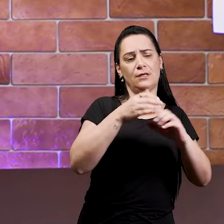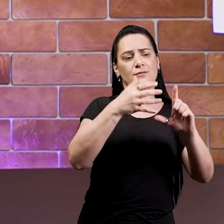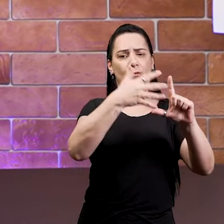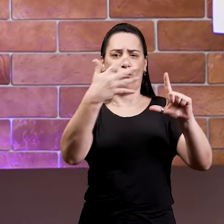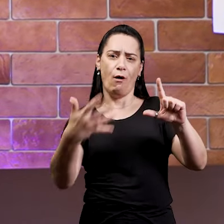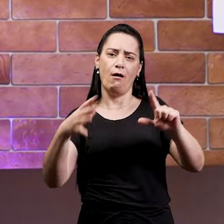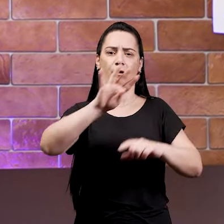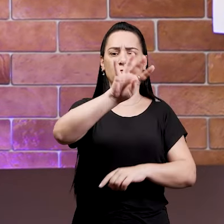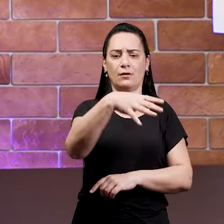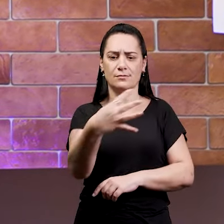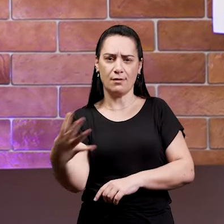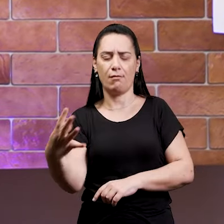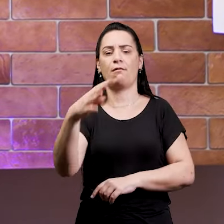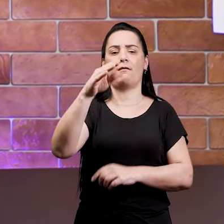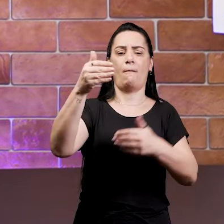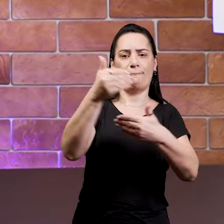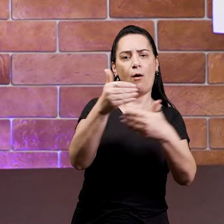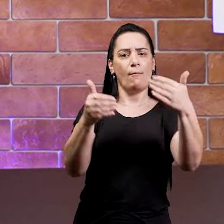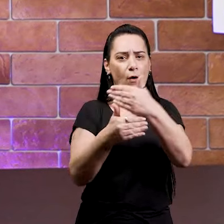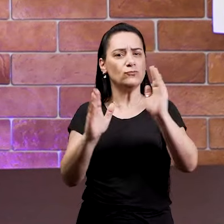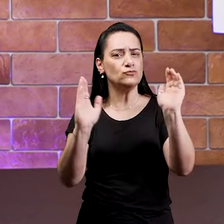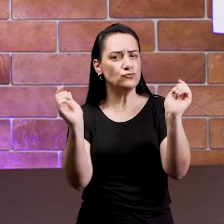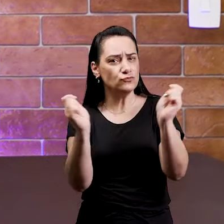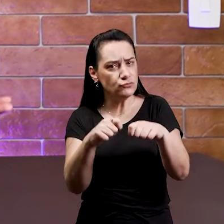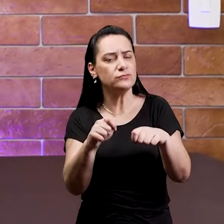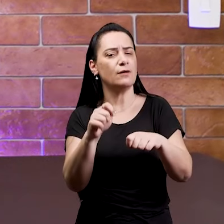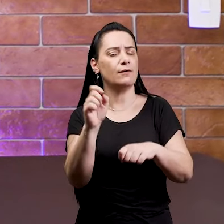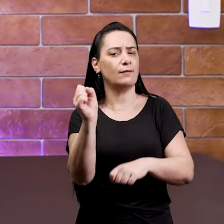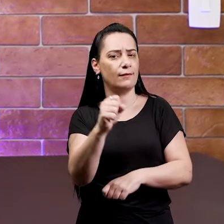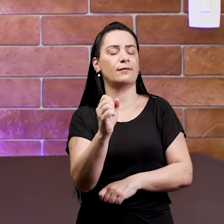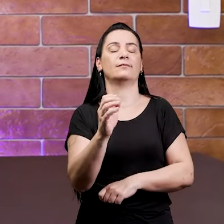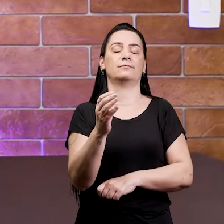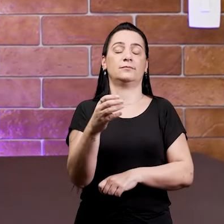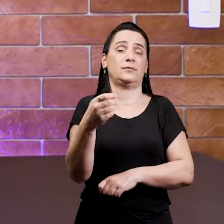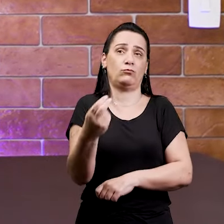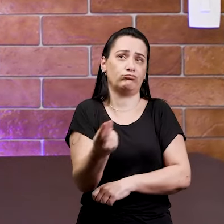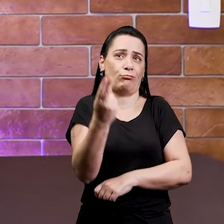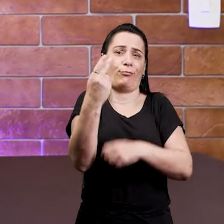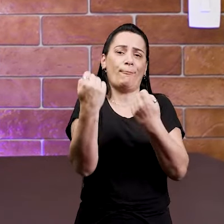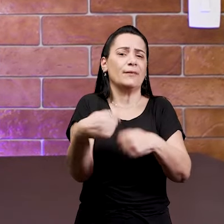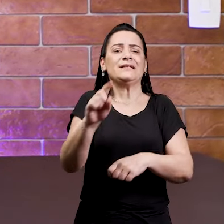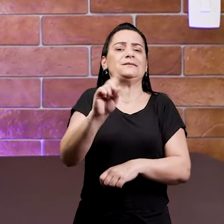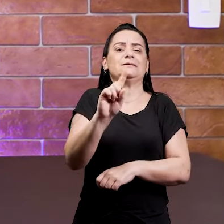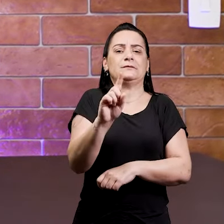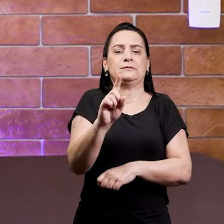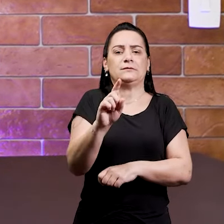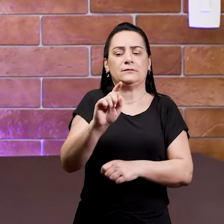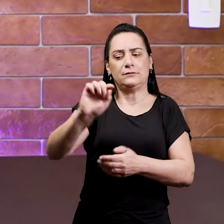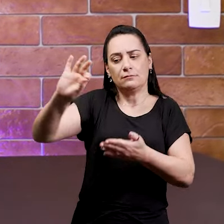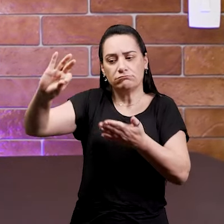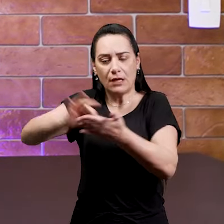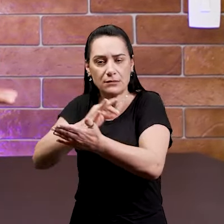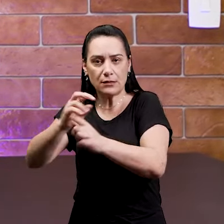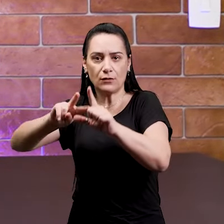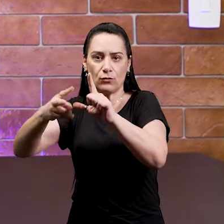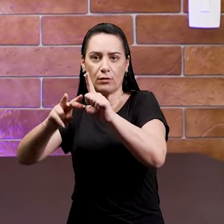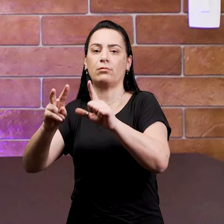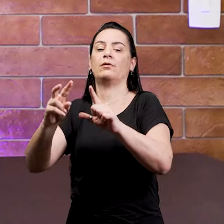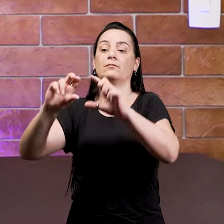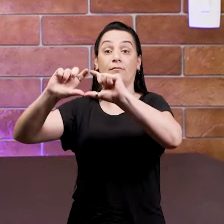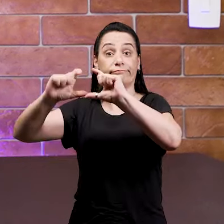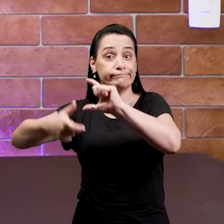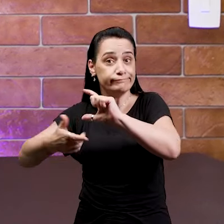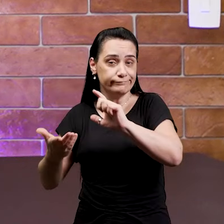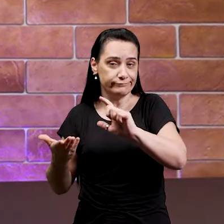tem acesso ao Word, Excel e também ao PowerPoint, e por isso seria redundante ela fazer uma assinatura no